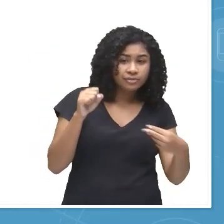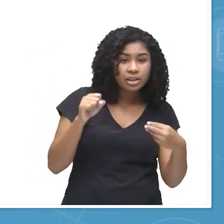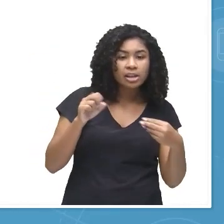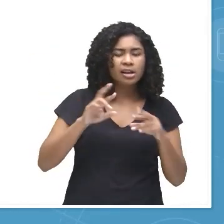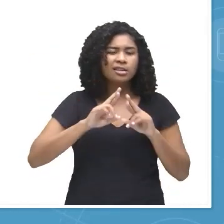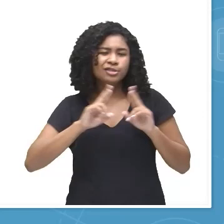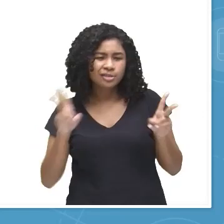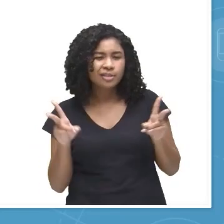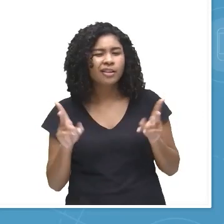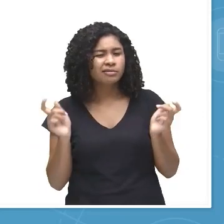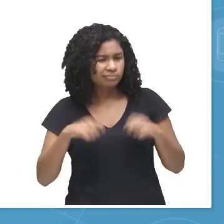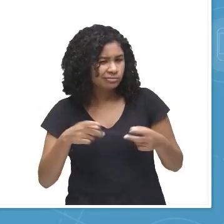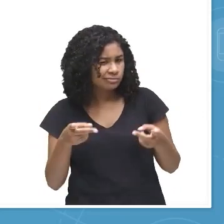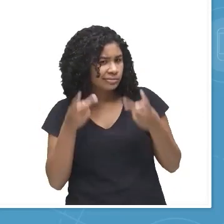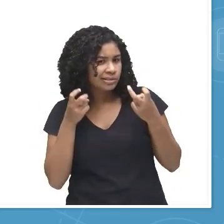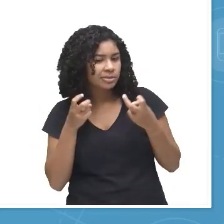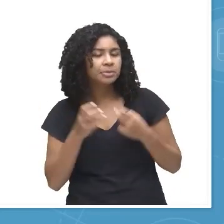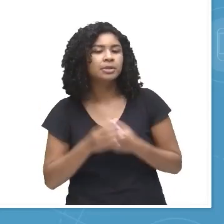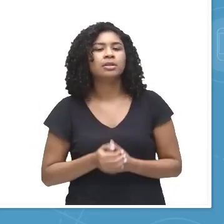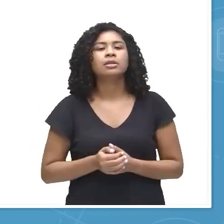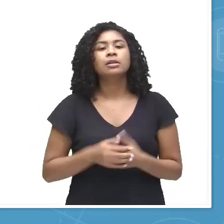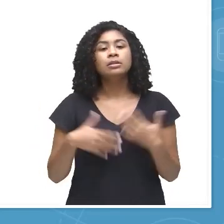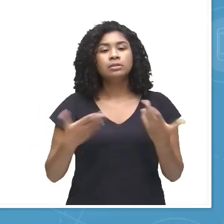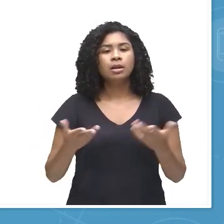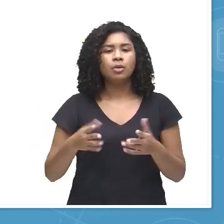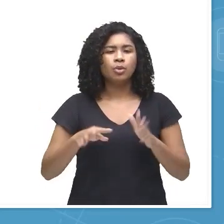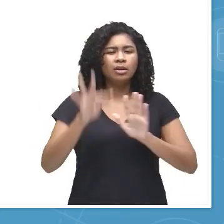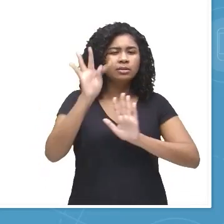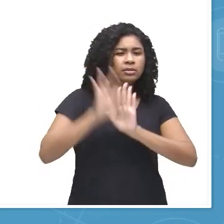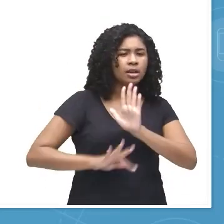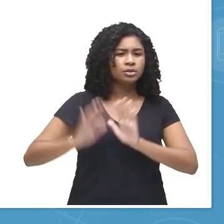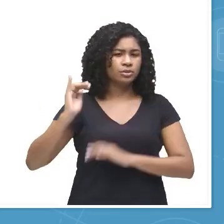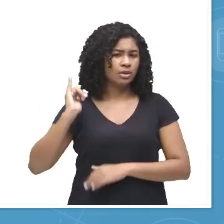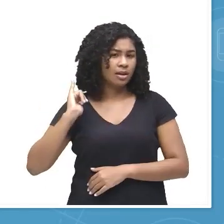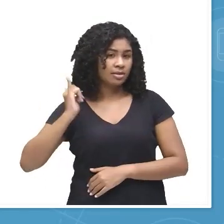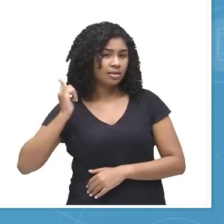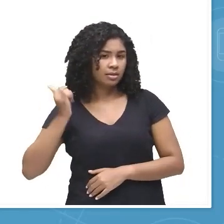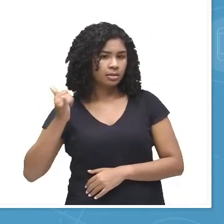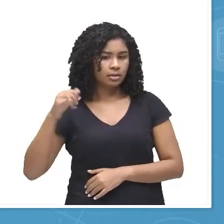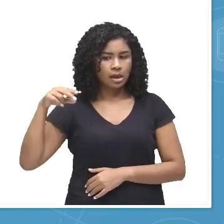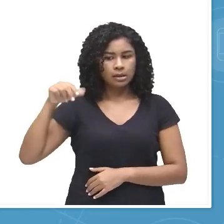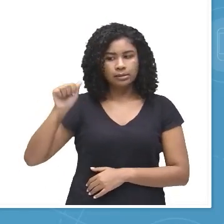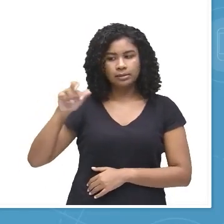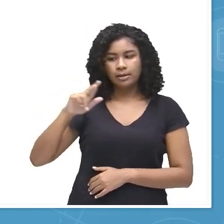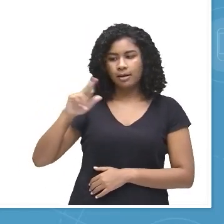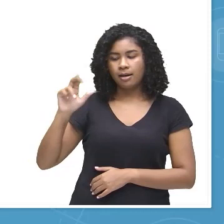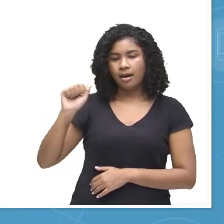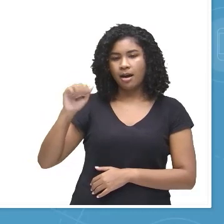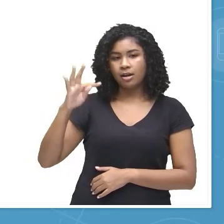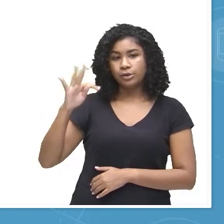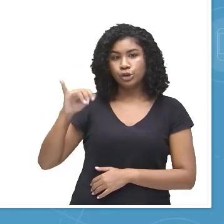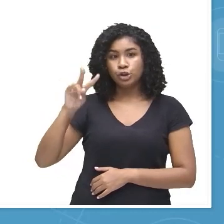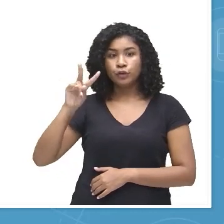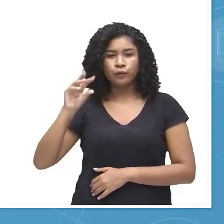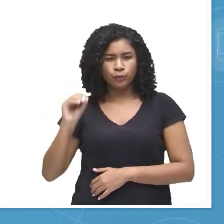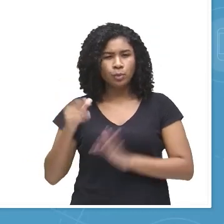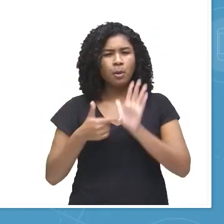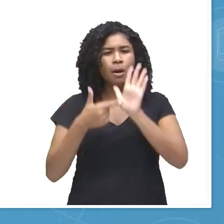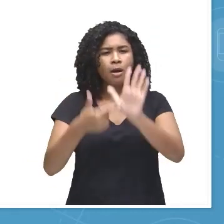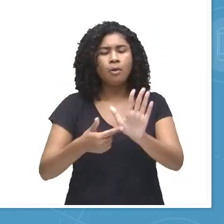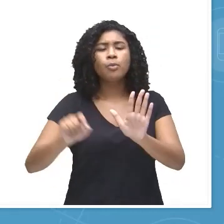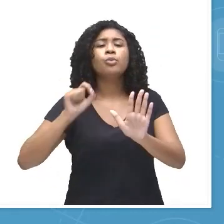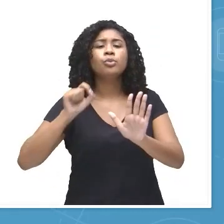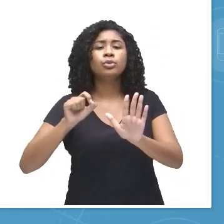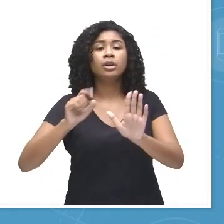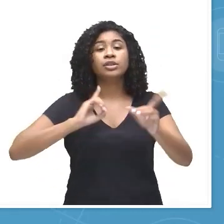vão trazer muito essa questão, né, do diálogo, da conversa, apesar de não estar com os tracinhos, mas pela forma